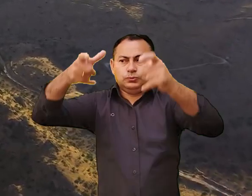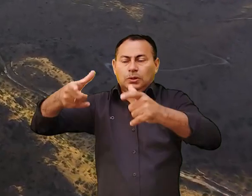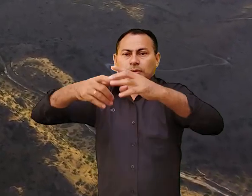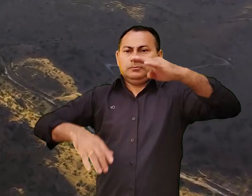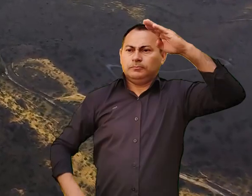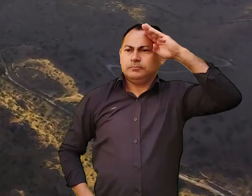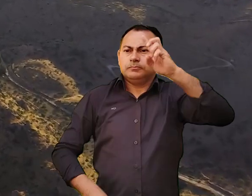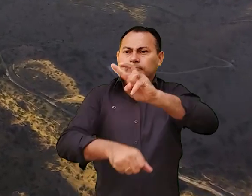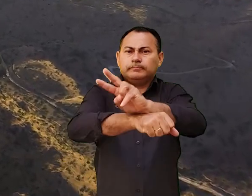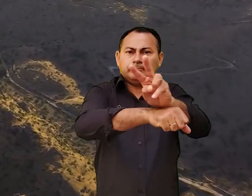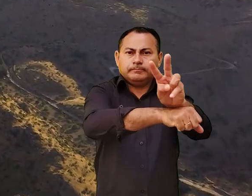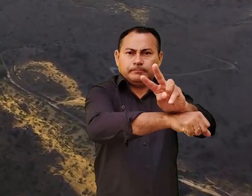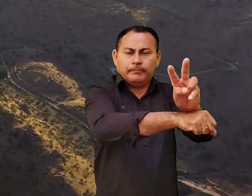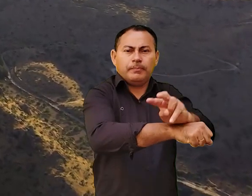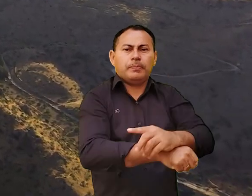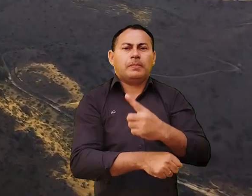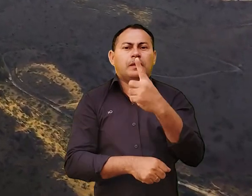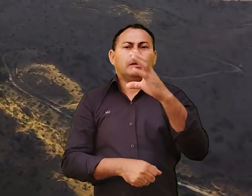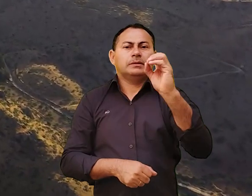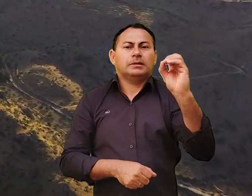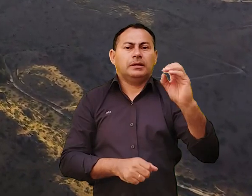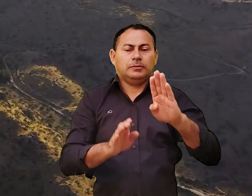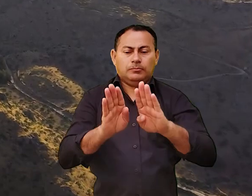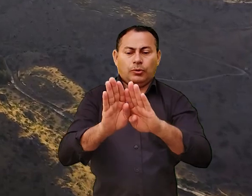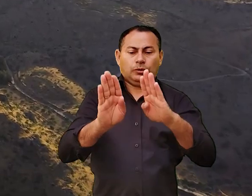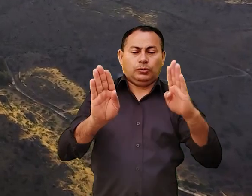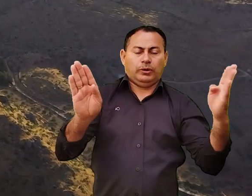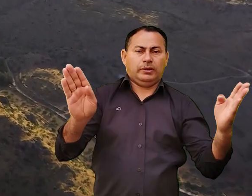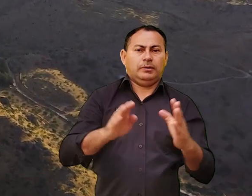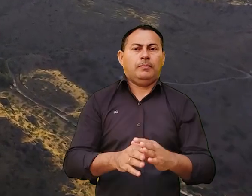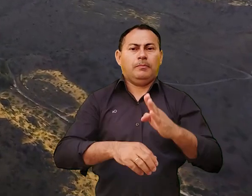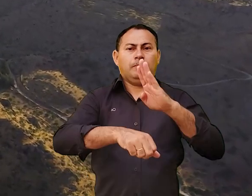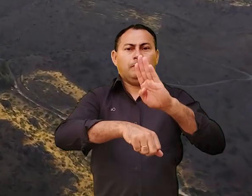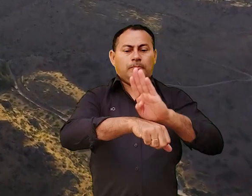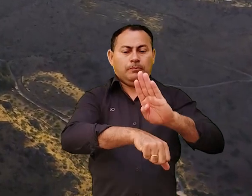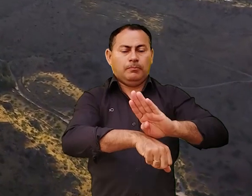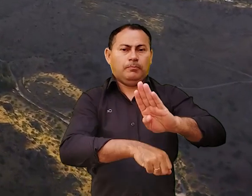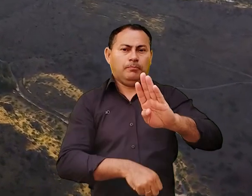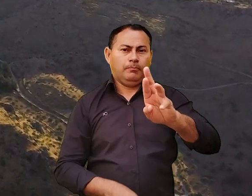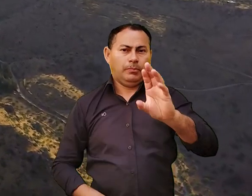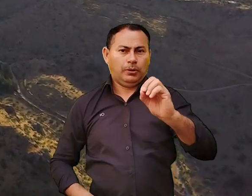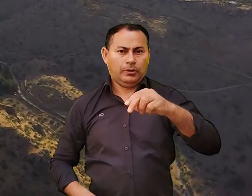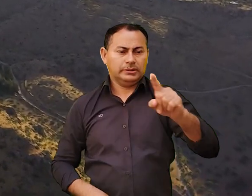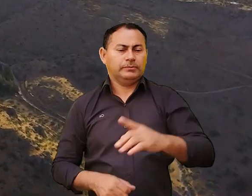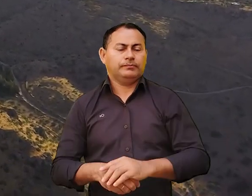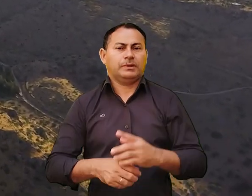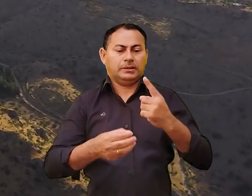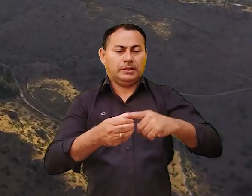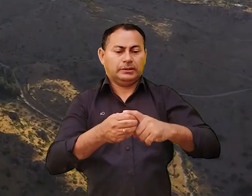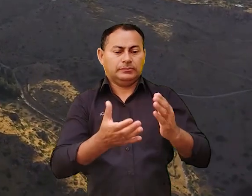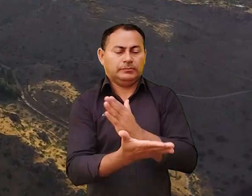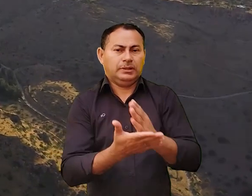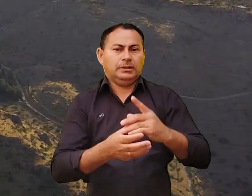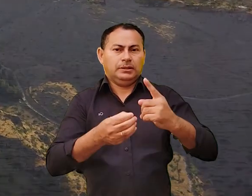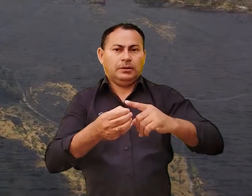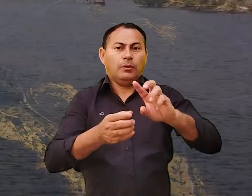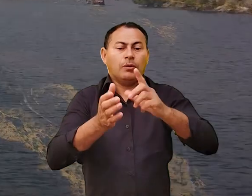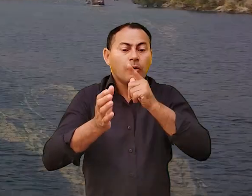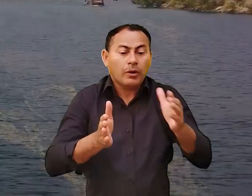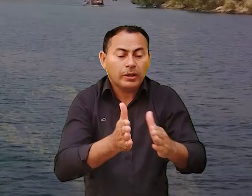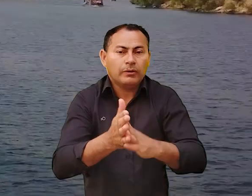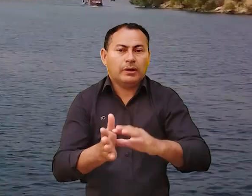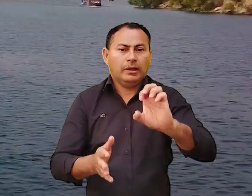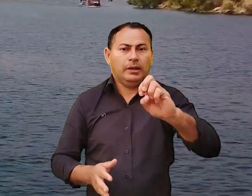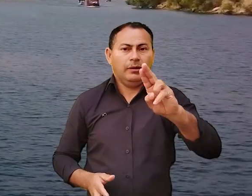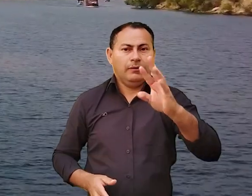para soldados e 100 portões de bronze. A cidade era dividida pelo rio Eufrates. As 2 margens